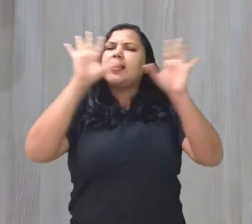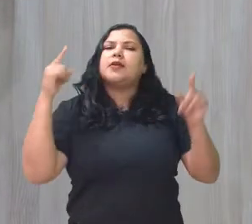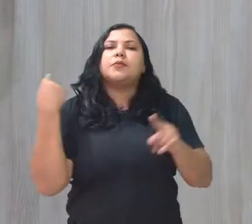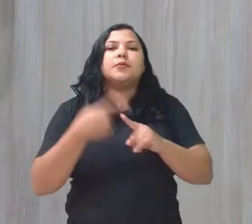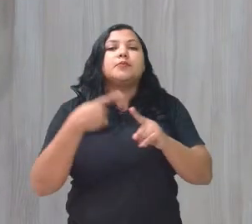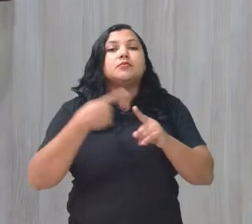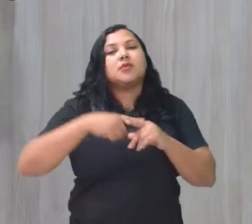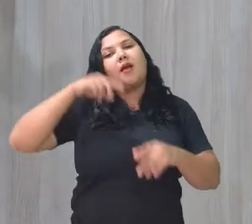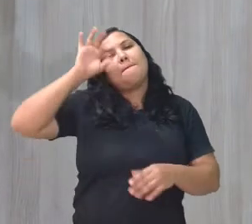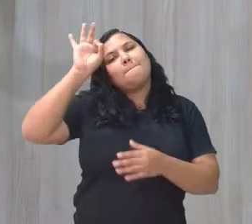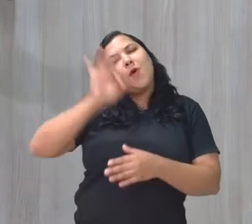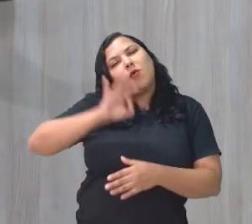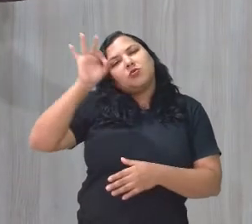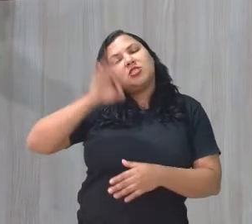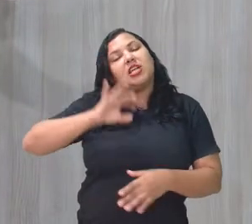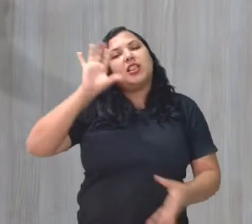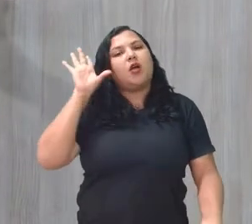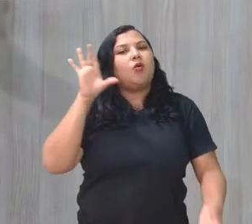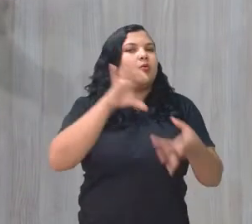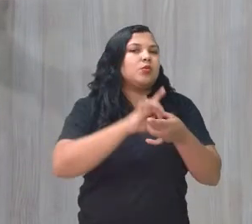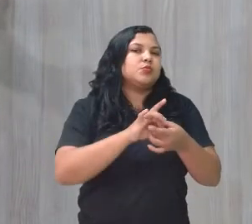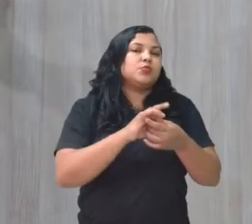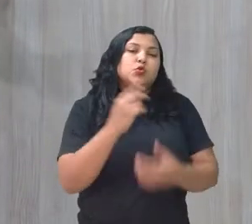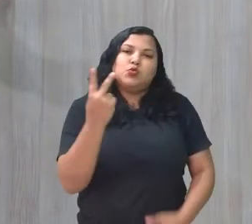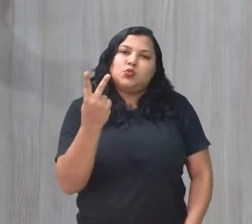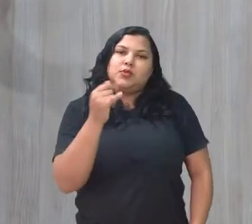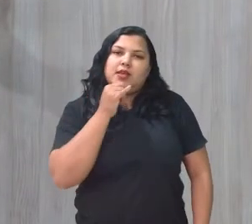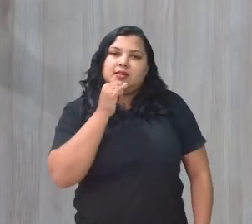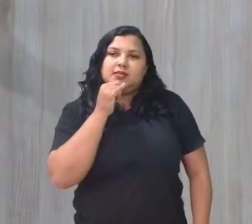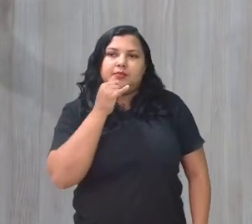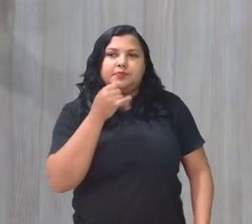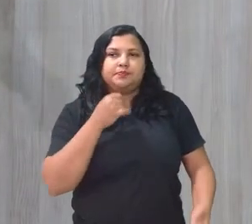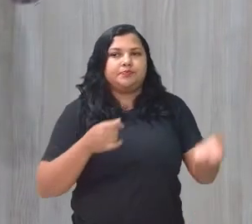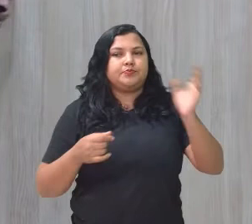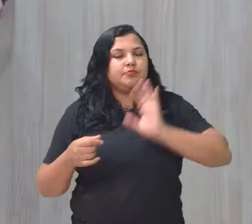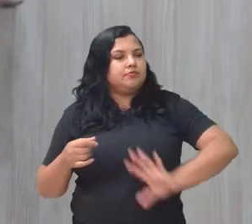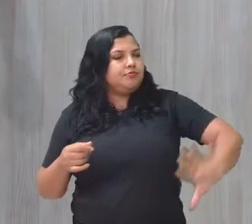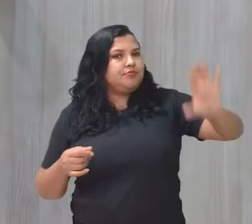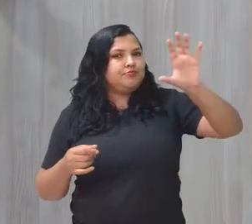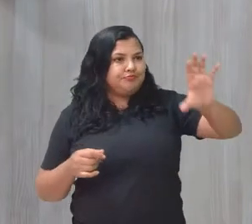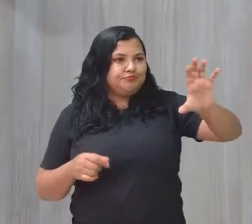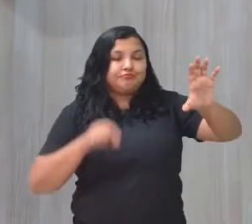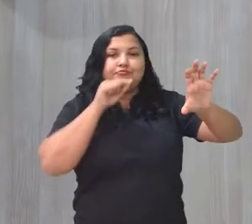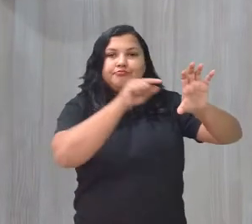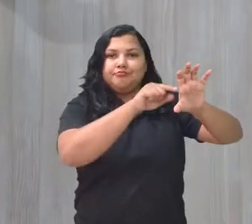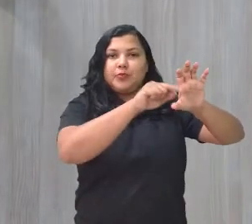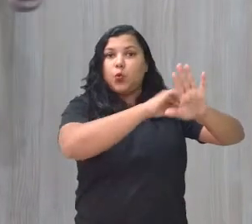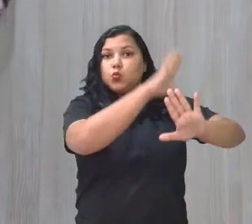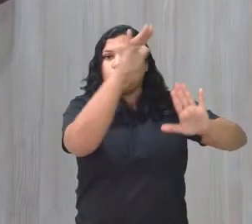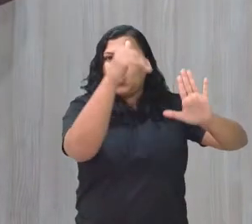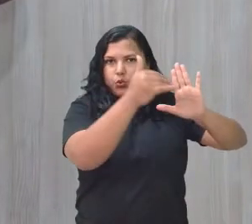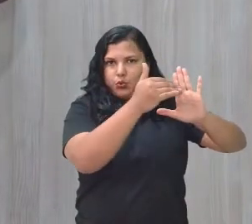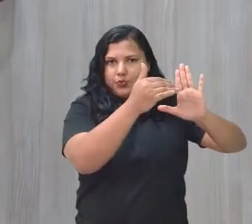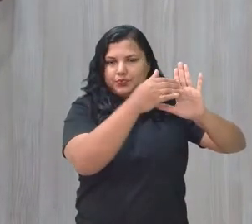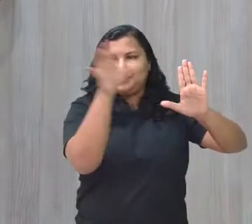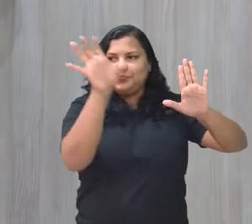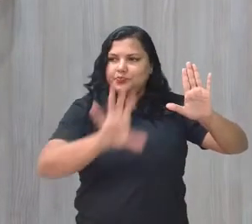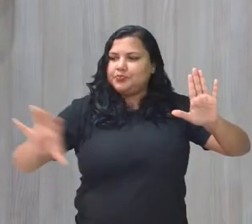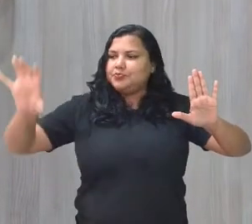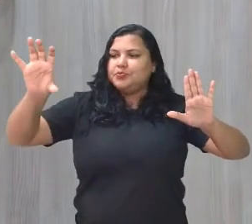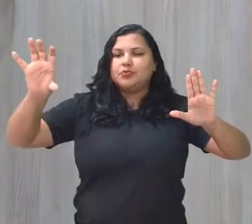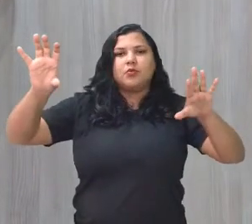ela sempre está relacionando duas coisas. Essas duas coisas, no caso, é o seguinte, você tem um todo e você quer